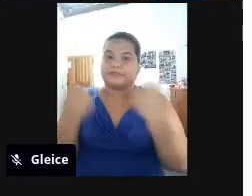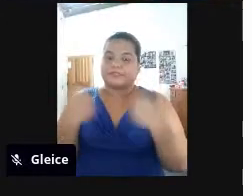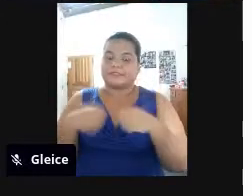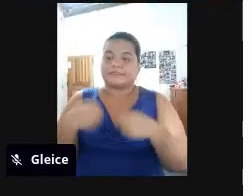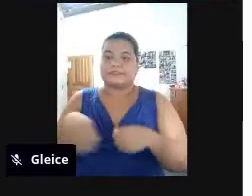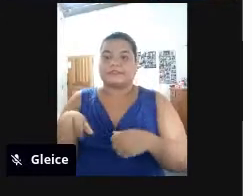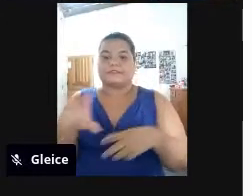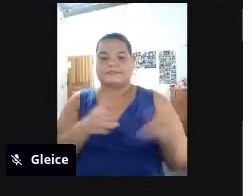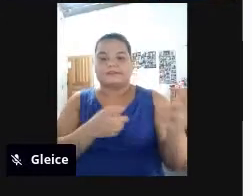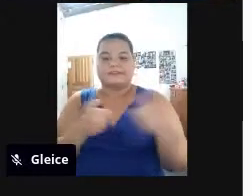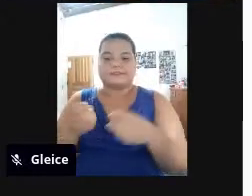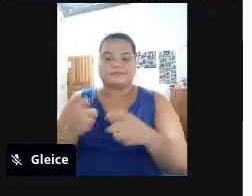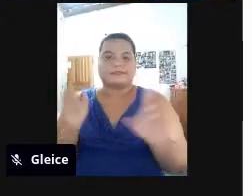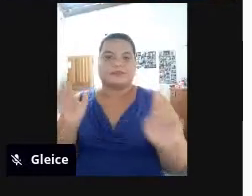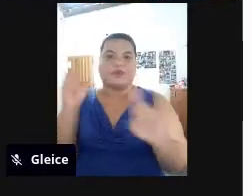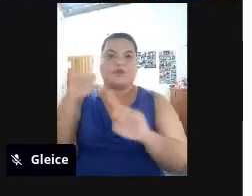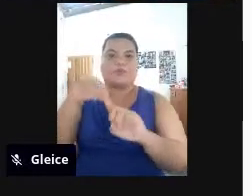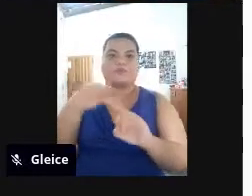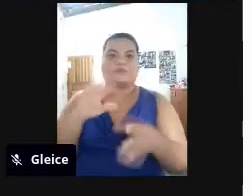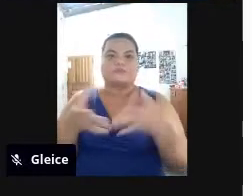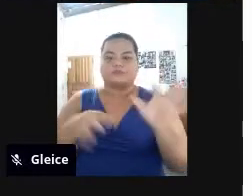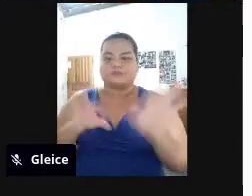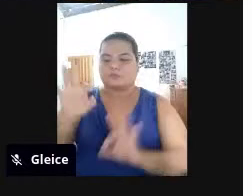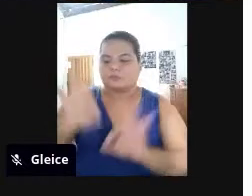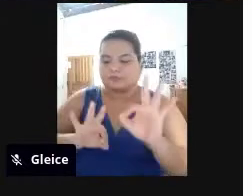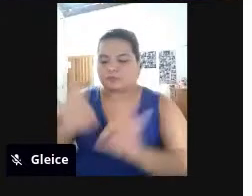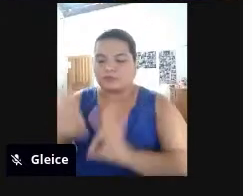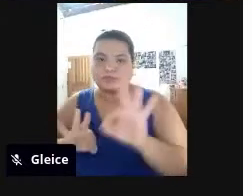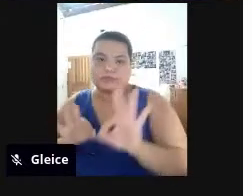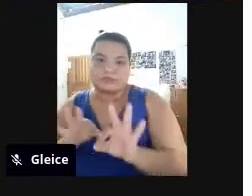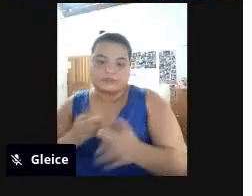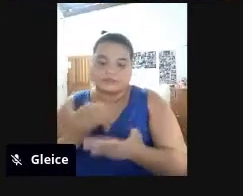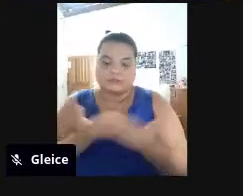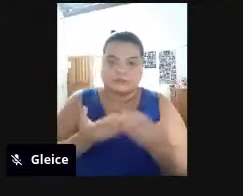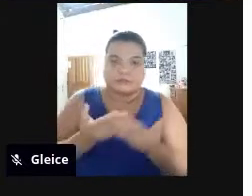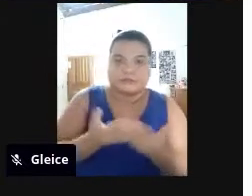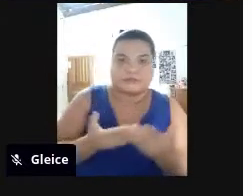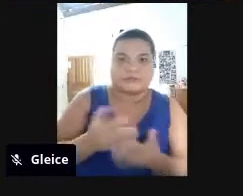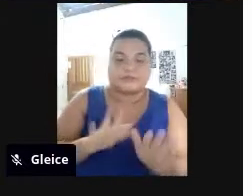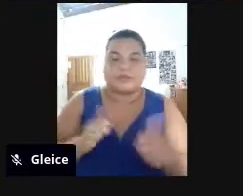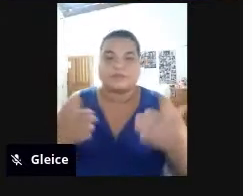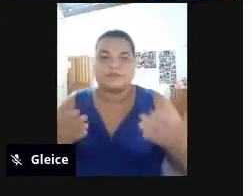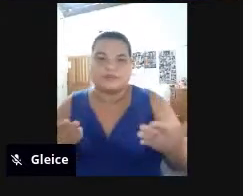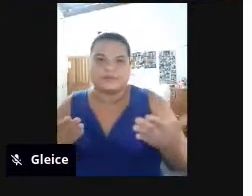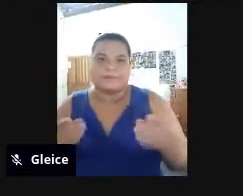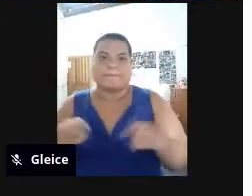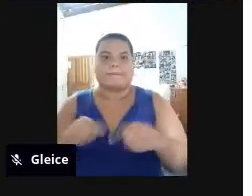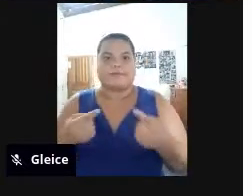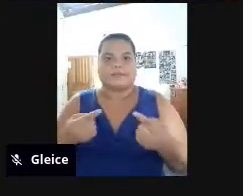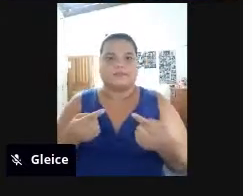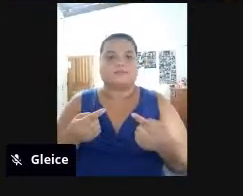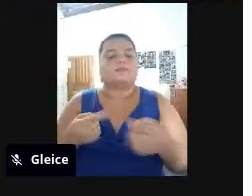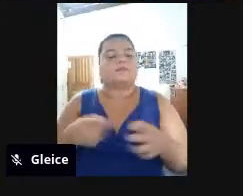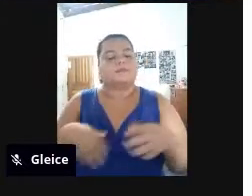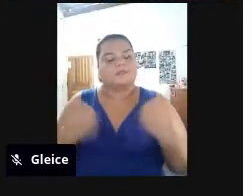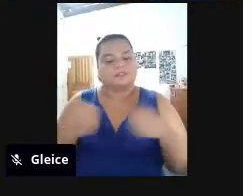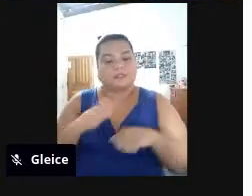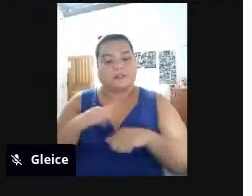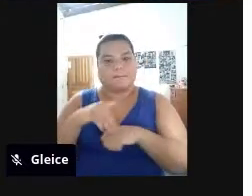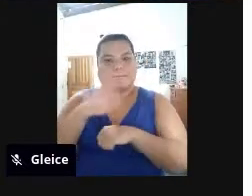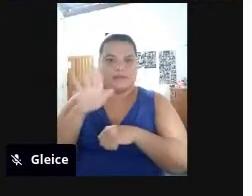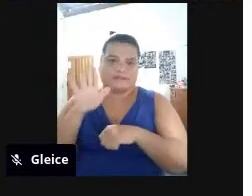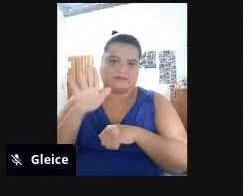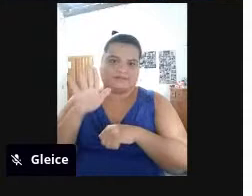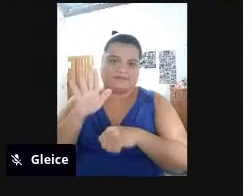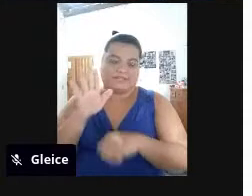de como que é o manejo clínico, a estratégia nutricional de vocês, mas a recomendação é esse maior aporte proteico para